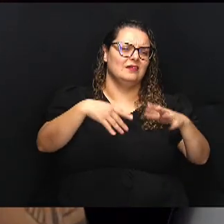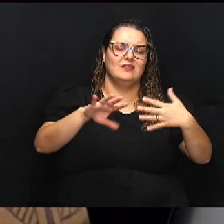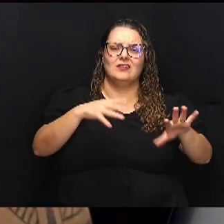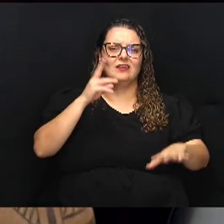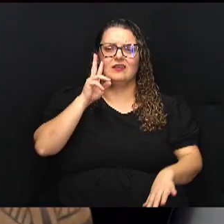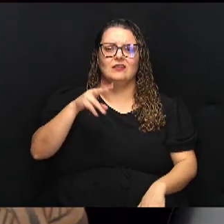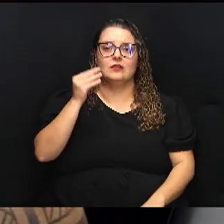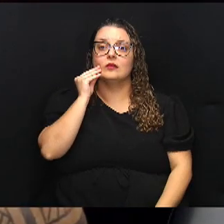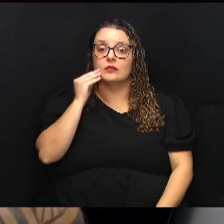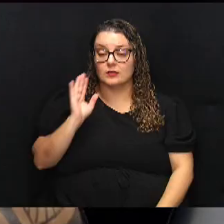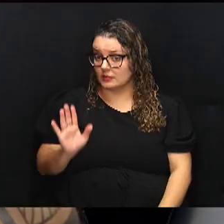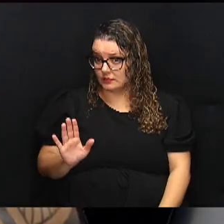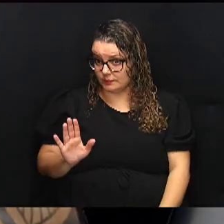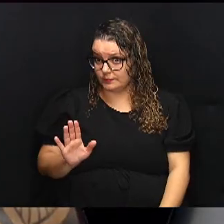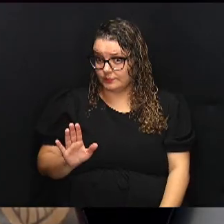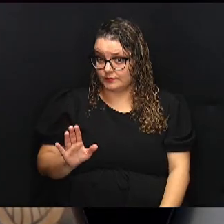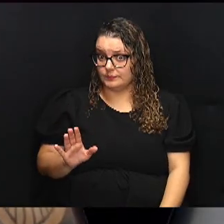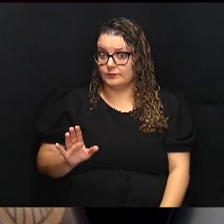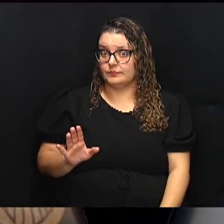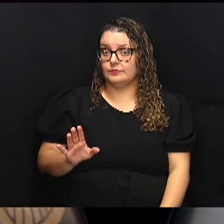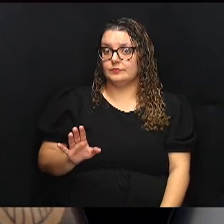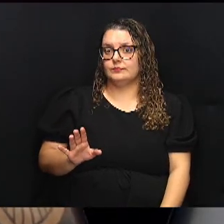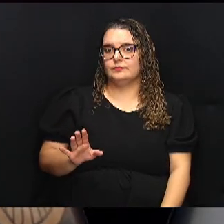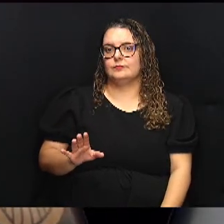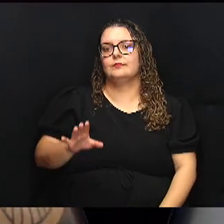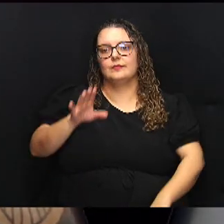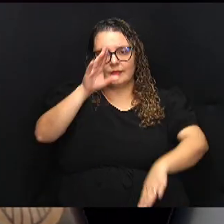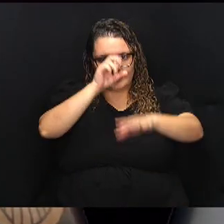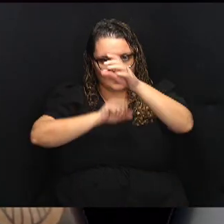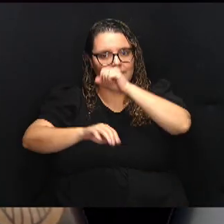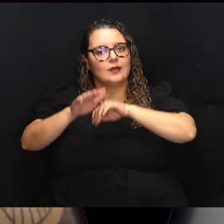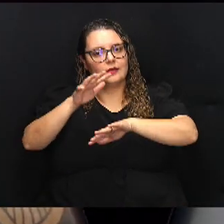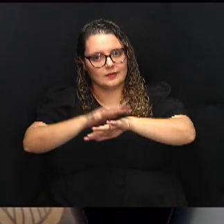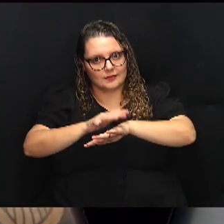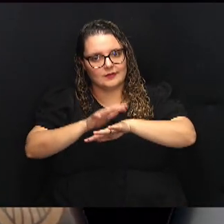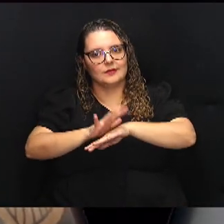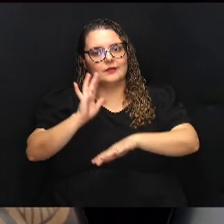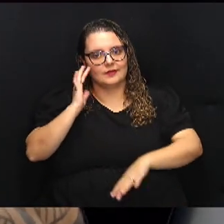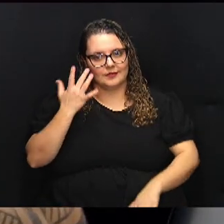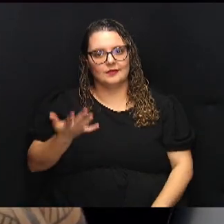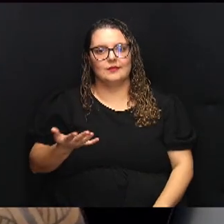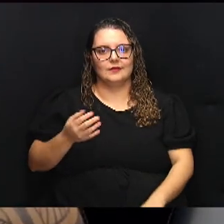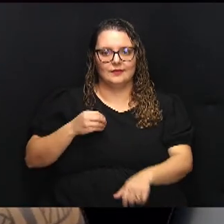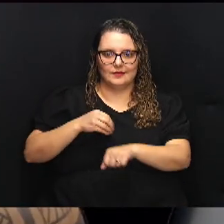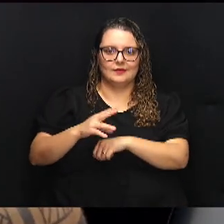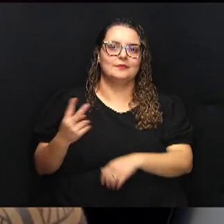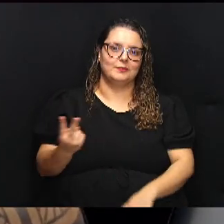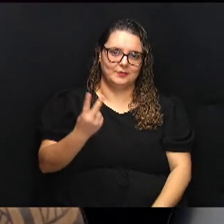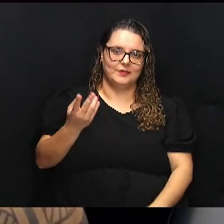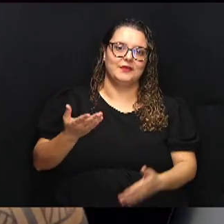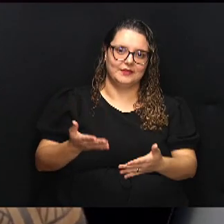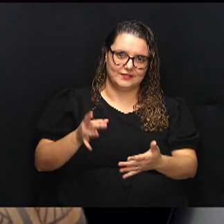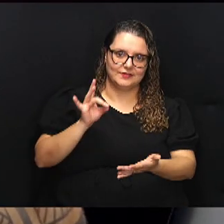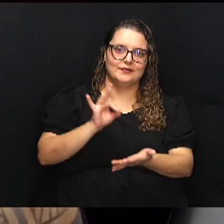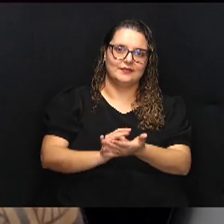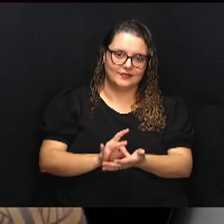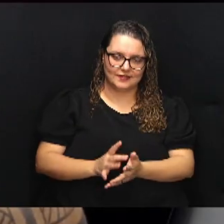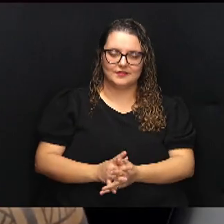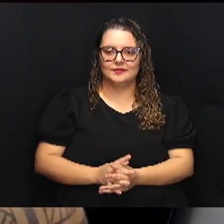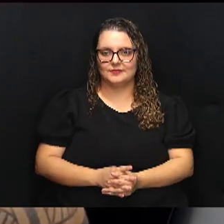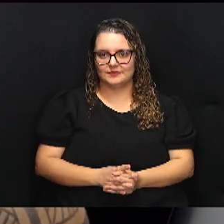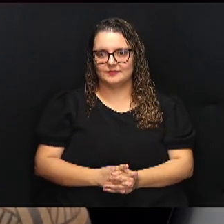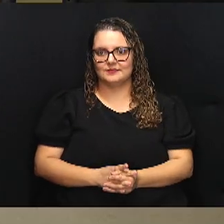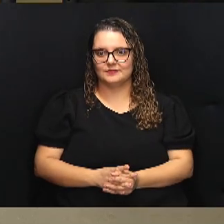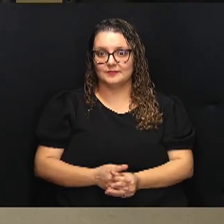deixa eu tentar. Então, aprender matemática eu acho que é a minha dica mais valiosa aqui, de verdade, verdadeira.